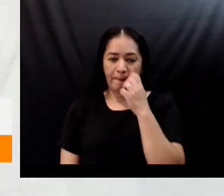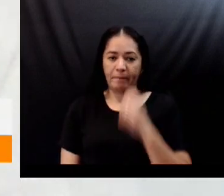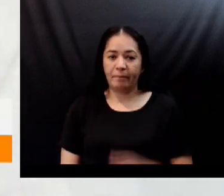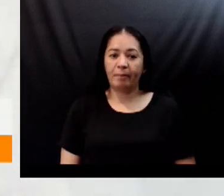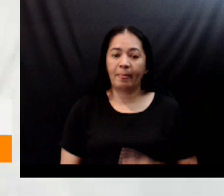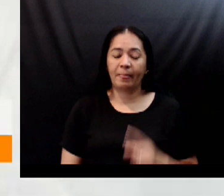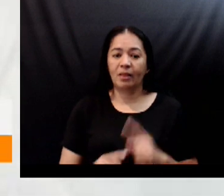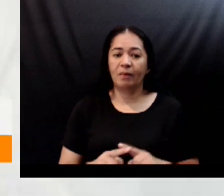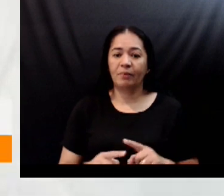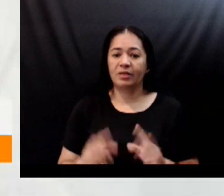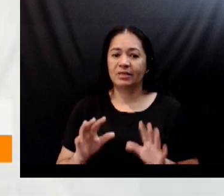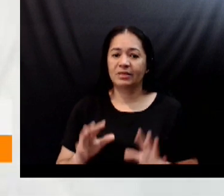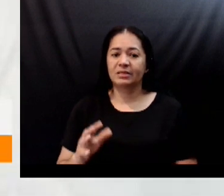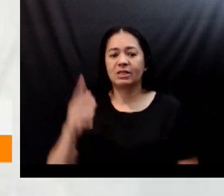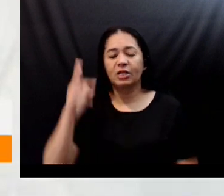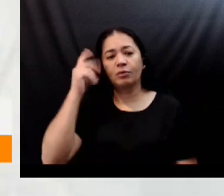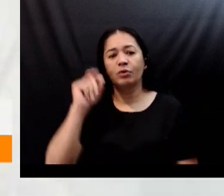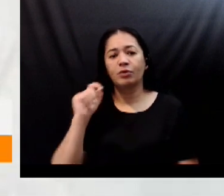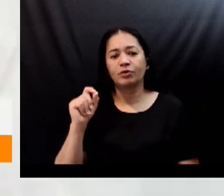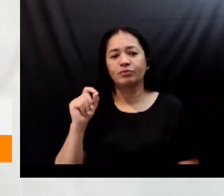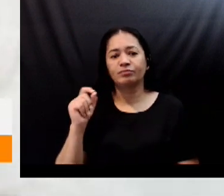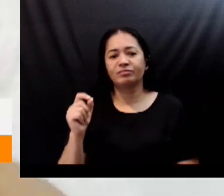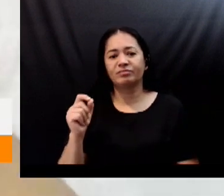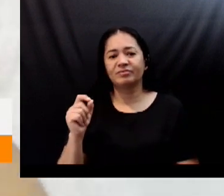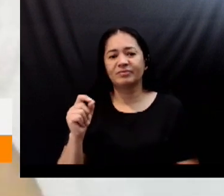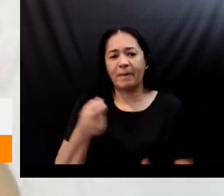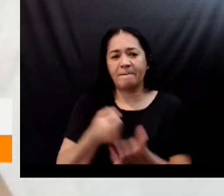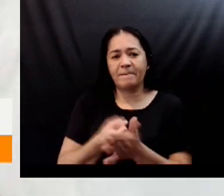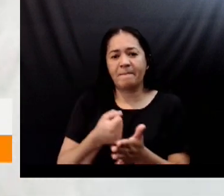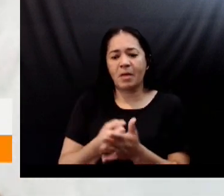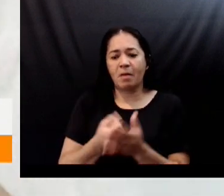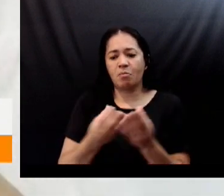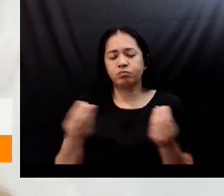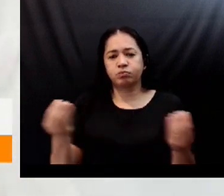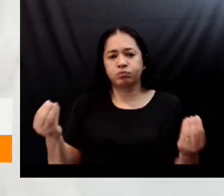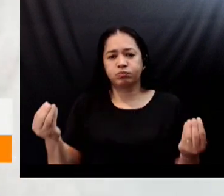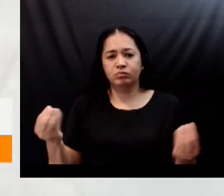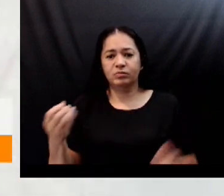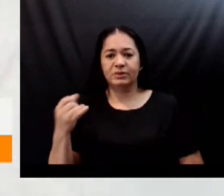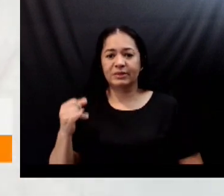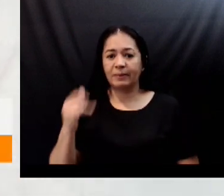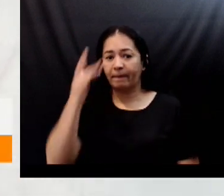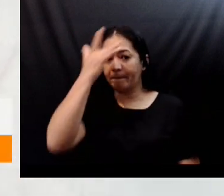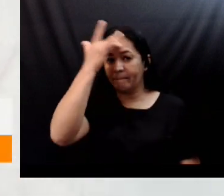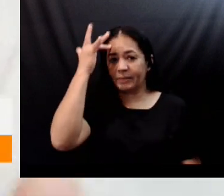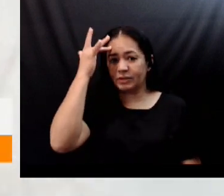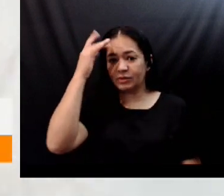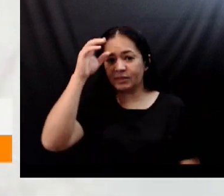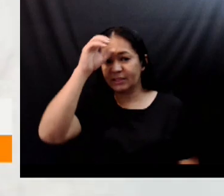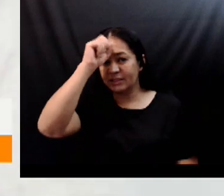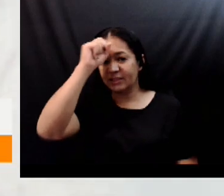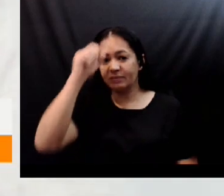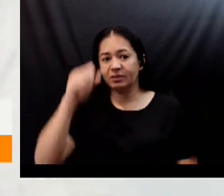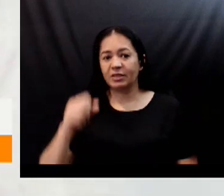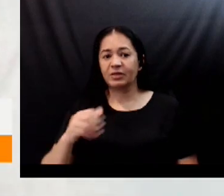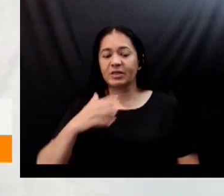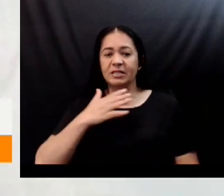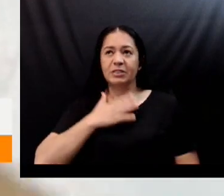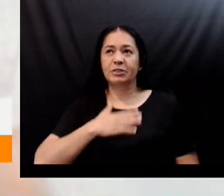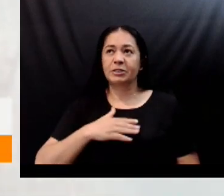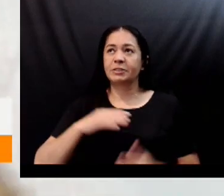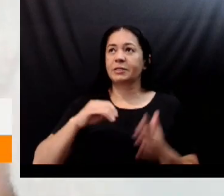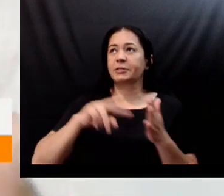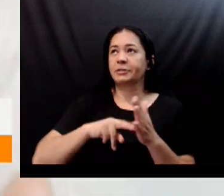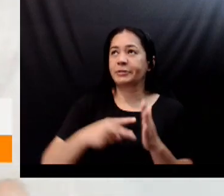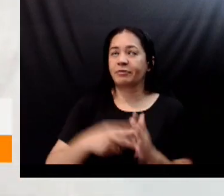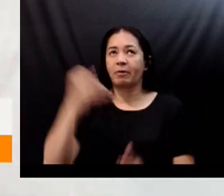imagina, são esquemas de exigência excessiva. Então, são pessoas que podem ter aprendido que descansar é sinônimo de preguiça, de fracasso. A gente